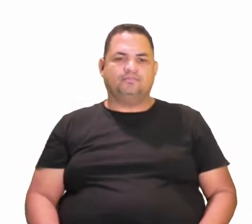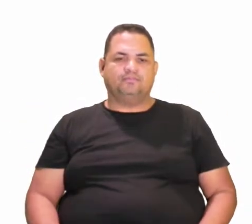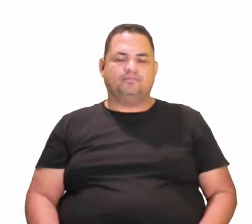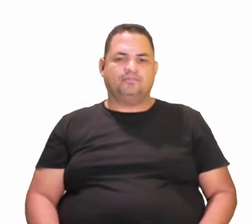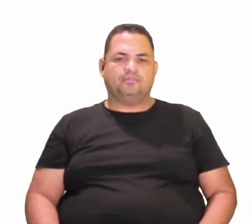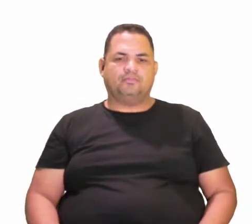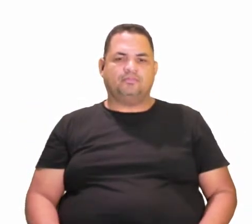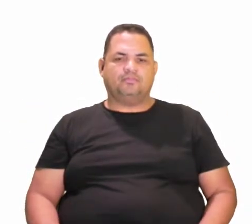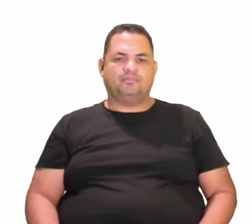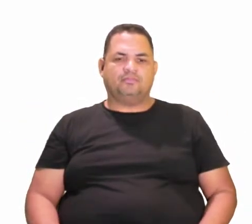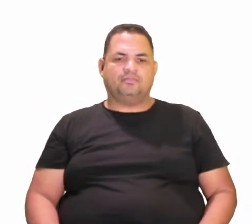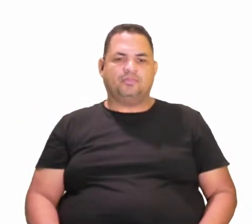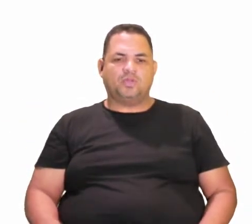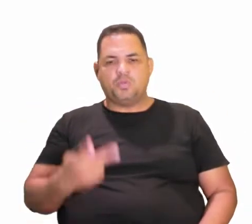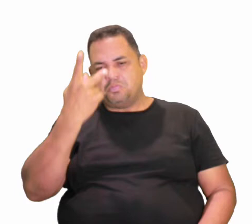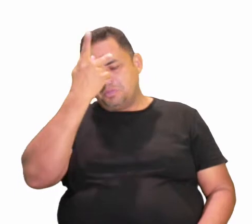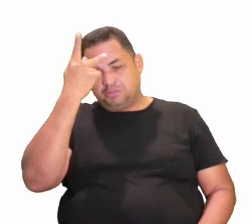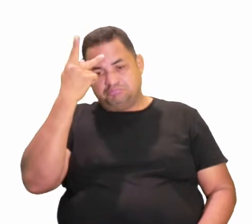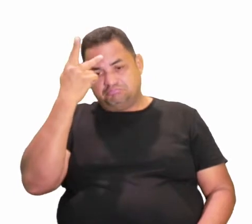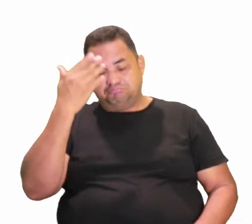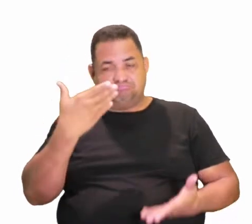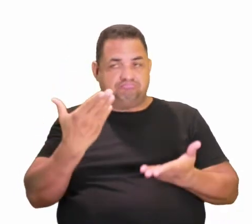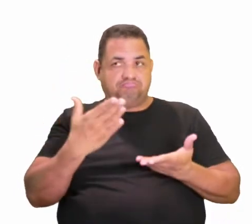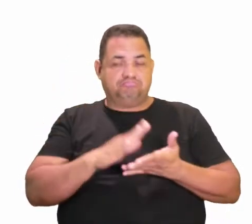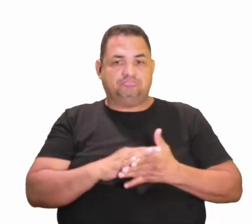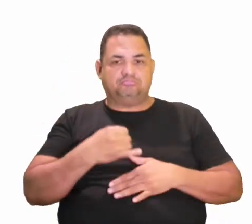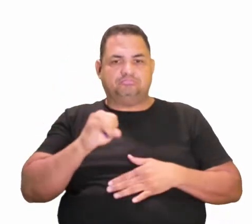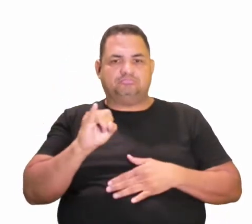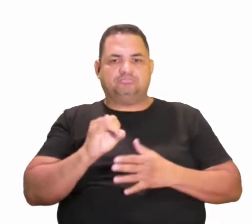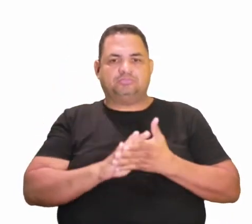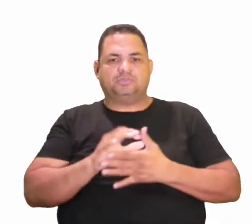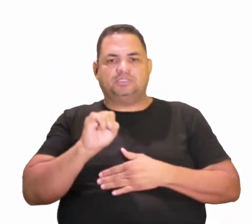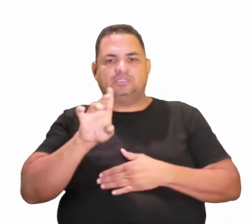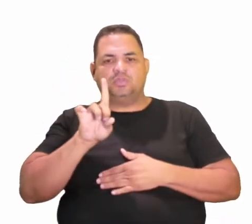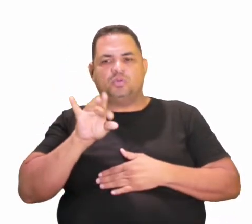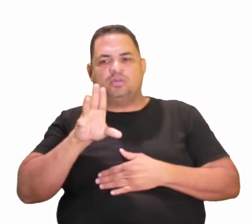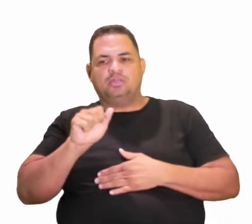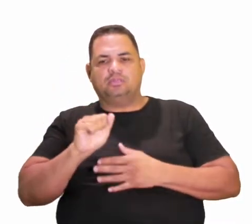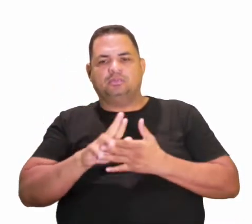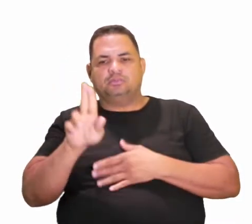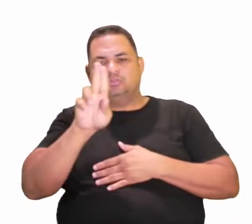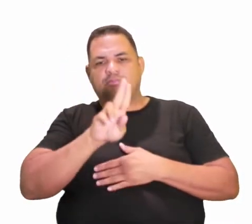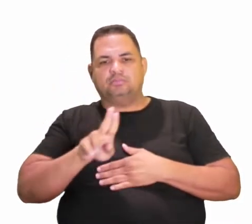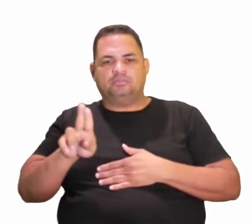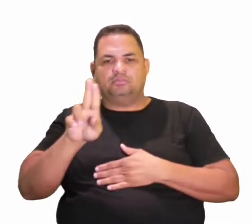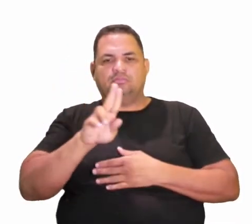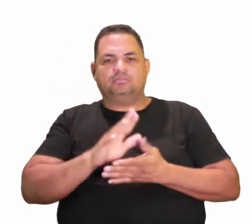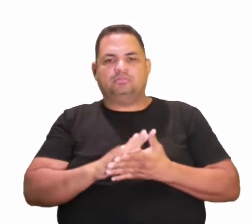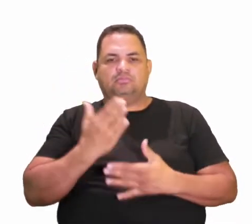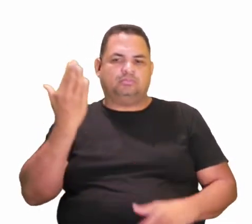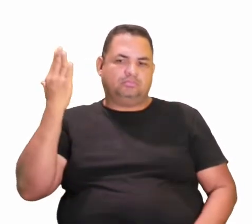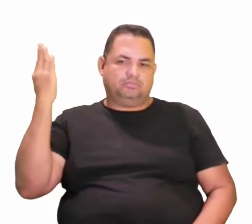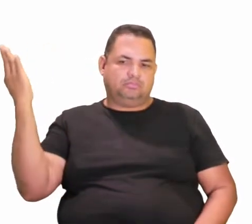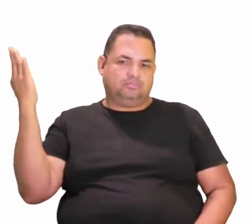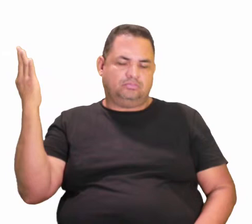Ou coisa, pessoa, enfim, se for singular, você vai usar o quê? O